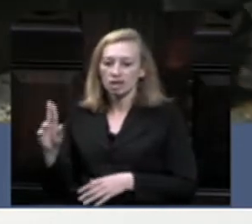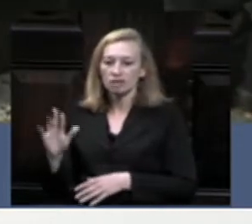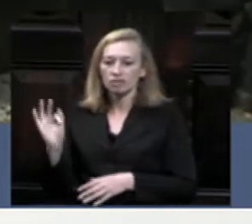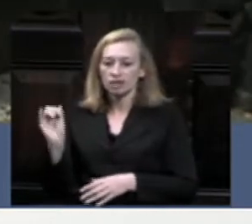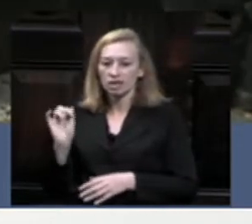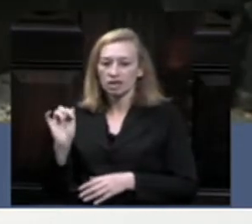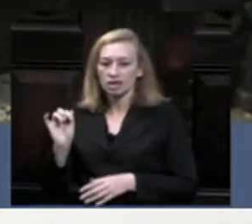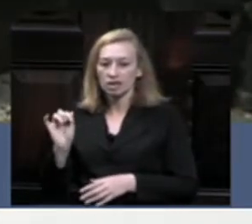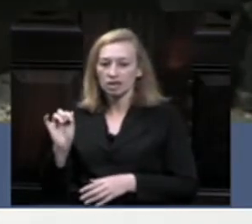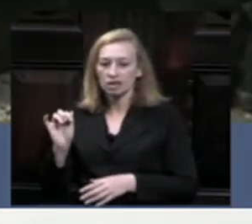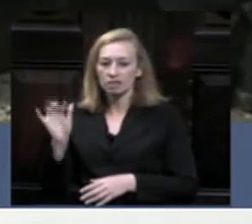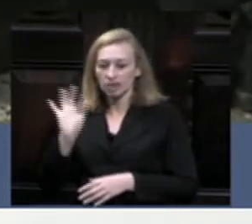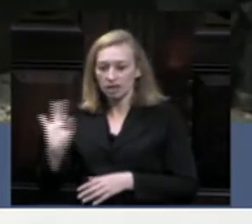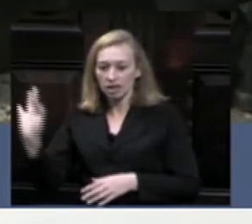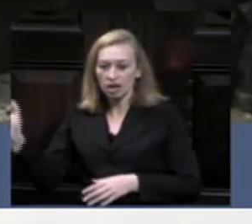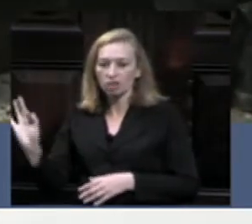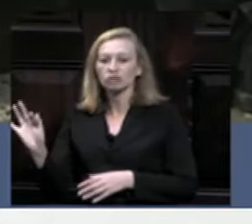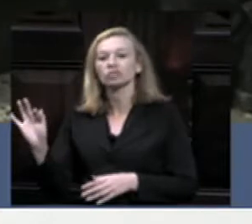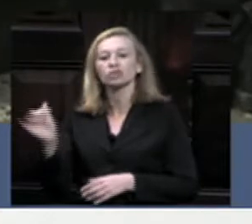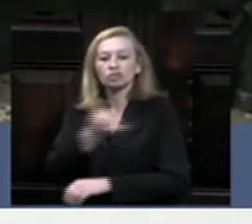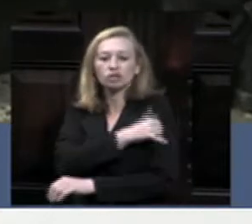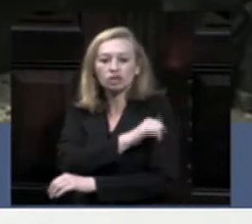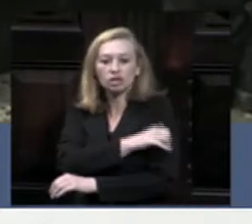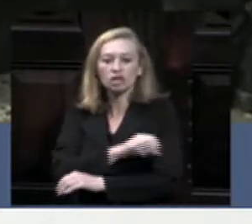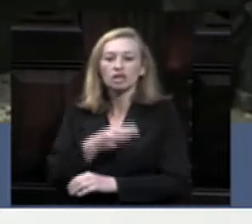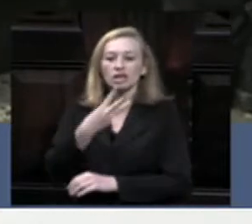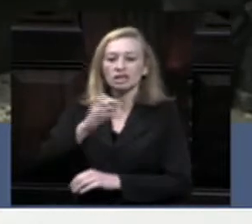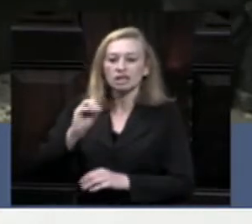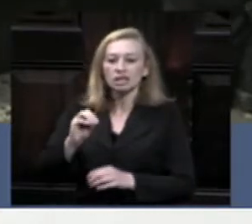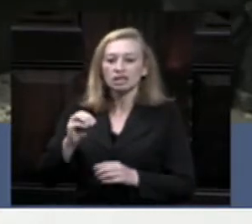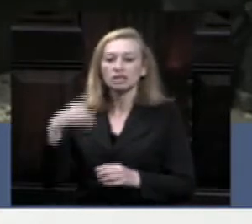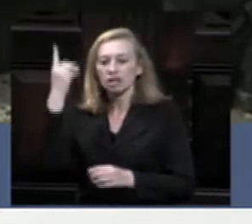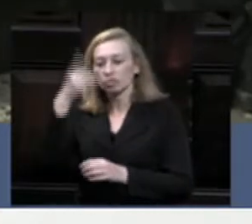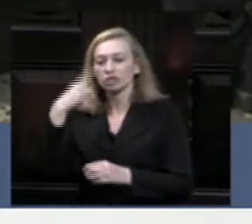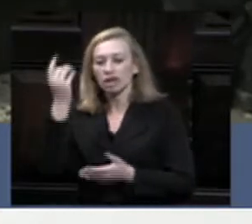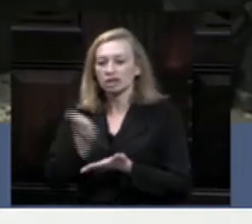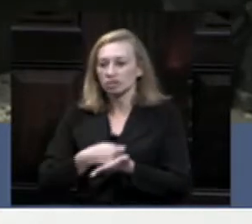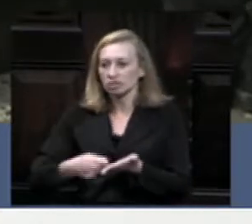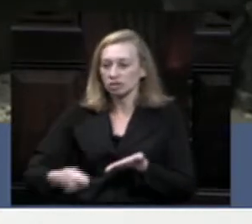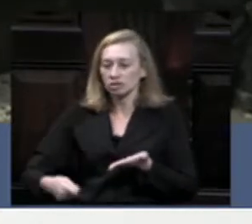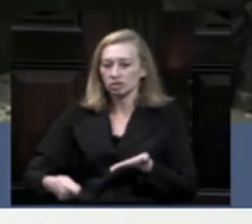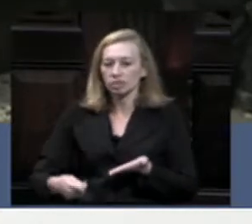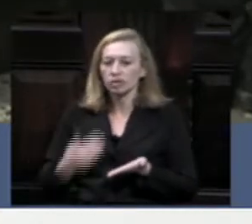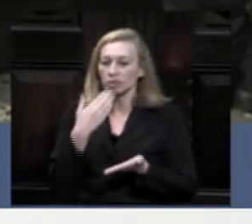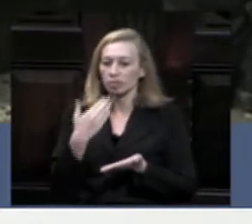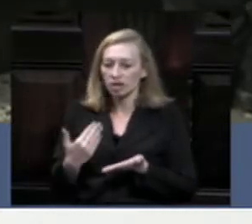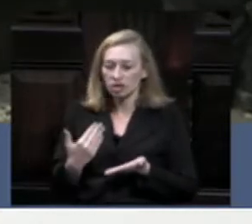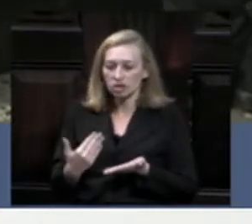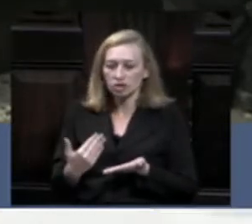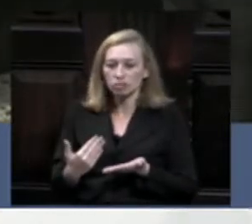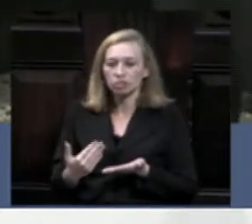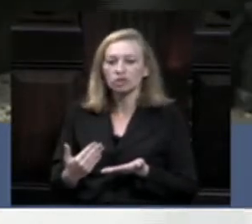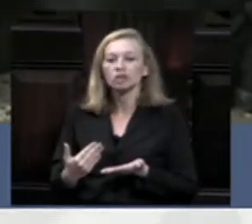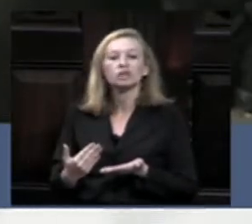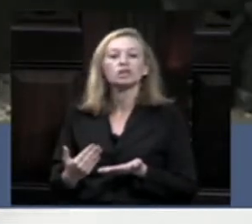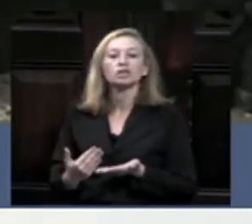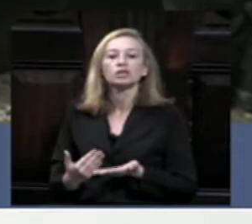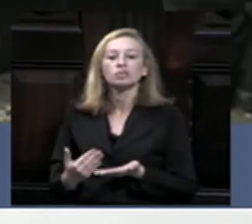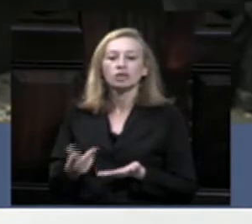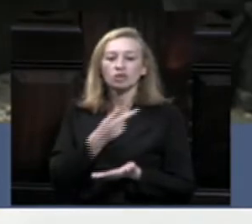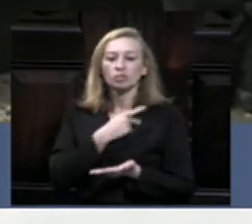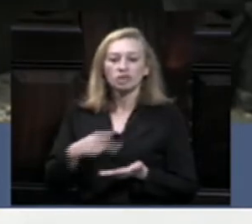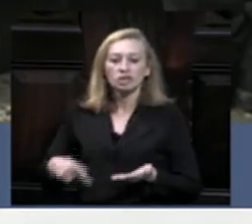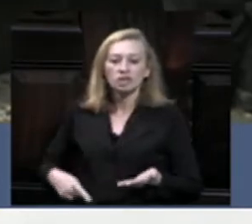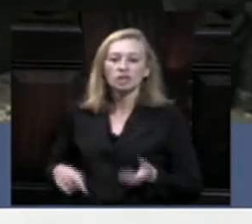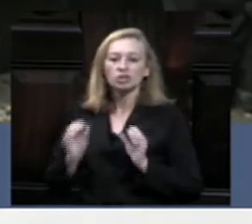desse Estado, e fizemos, com a assinatura de 30 deputados, esse requerimento e solicitamos o provimento da mesa diretora para que se